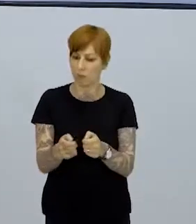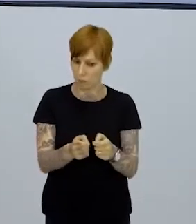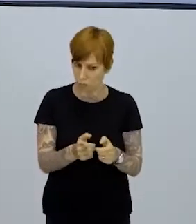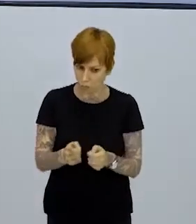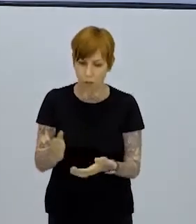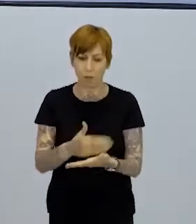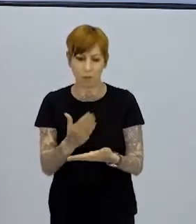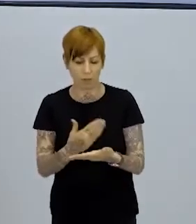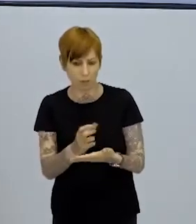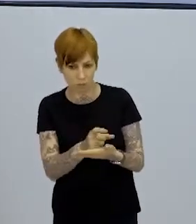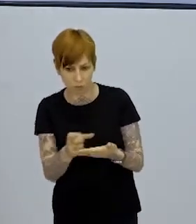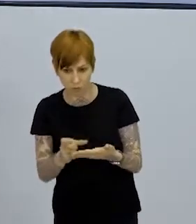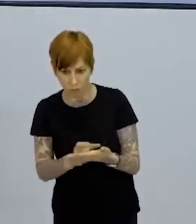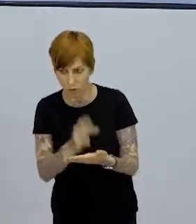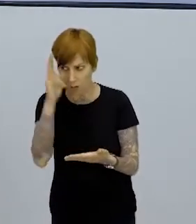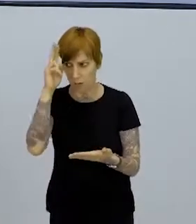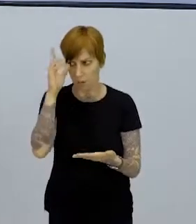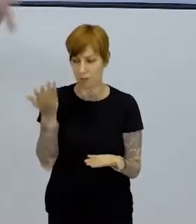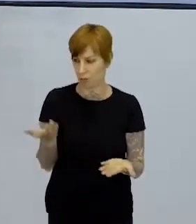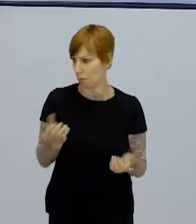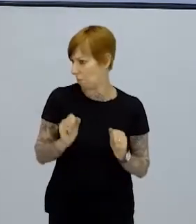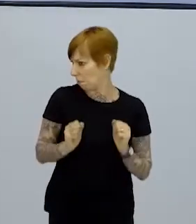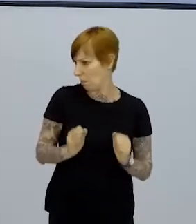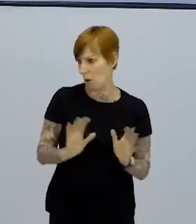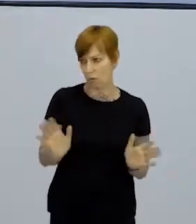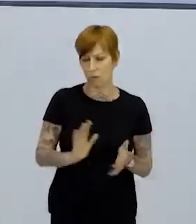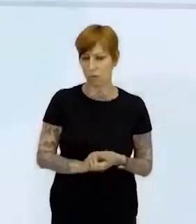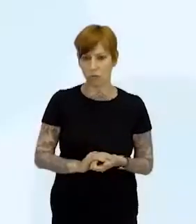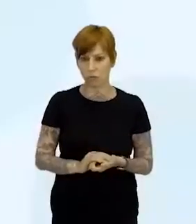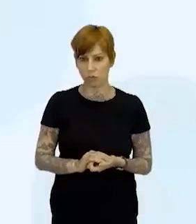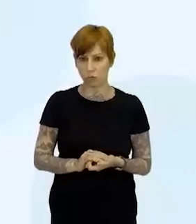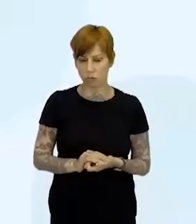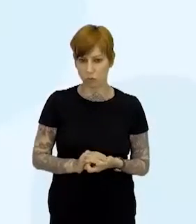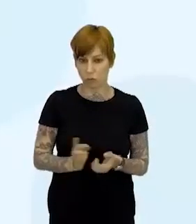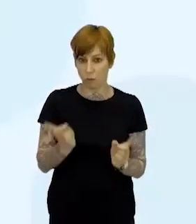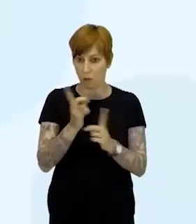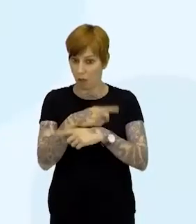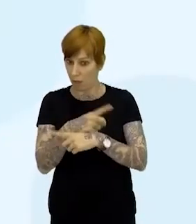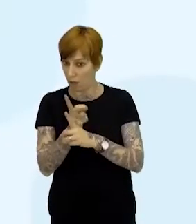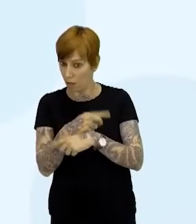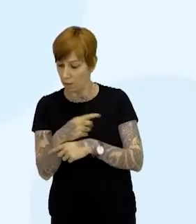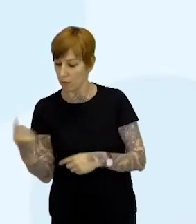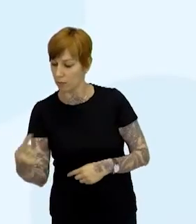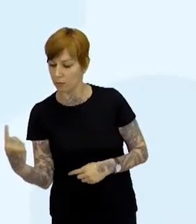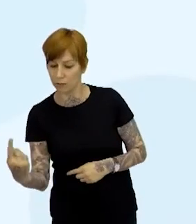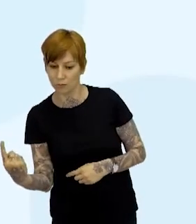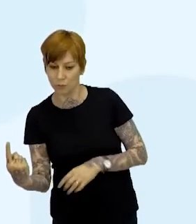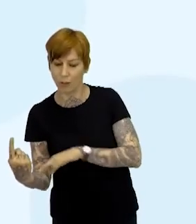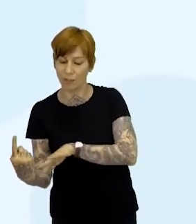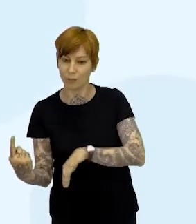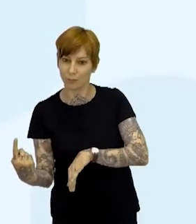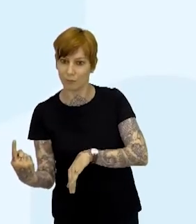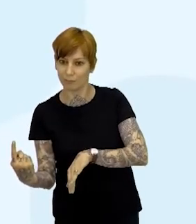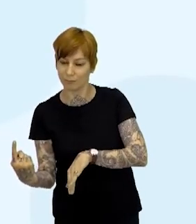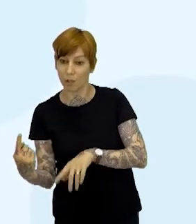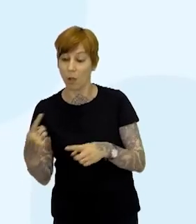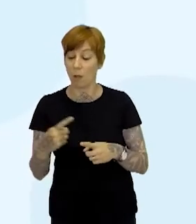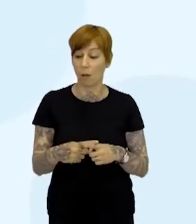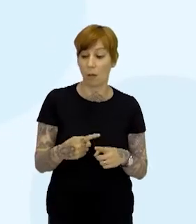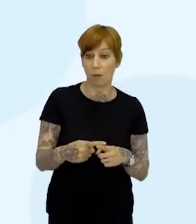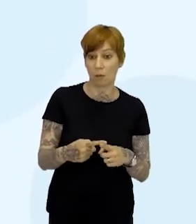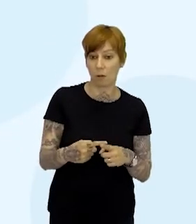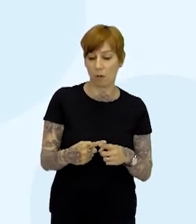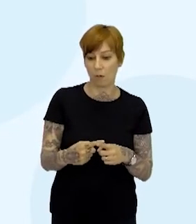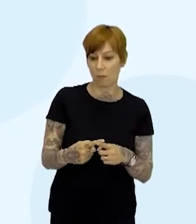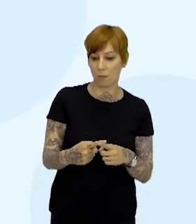tá? Entre outros. Então, o que acontece? E tá em oposição ao individualismo, porque eu quero ser parecida com você. Eu quero